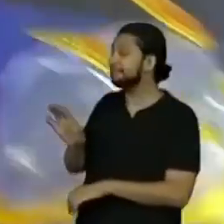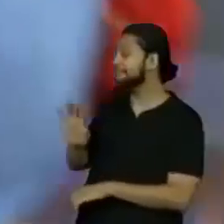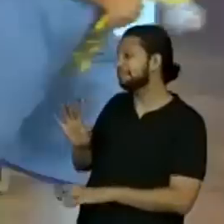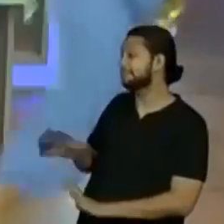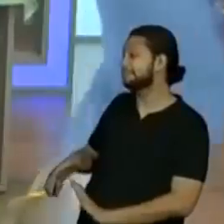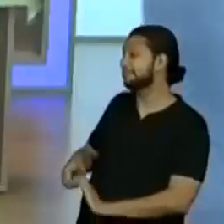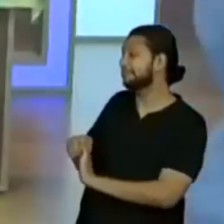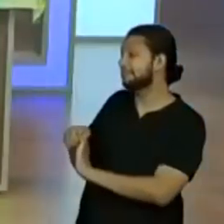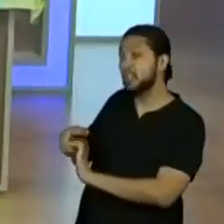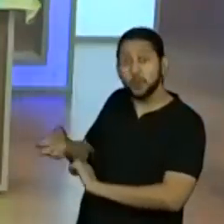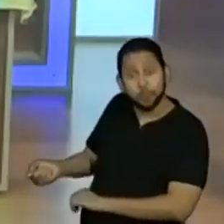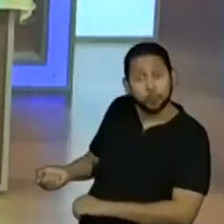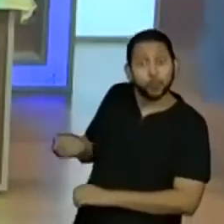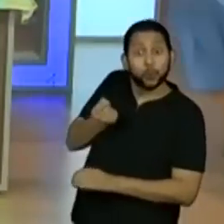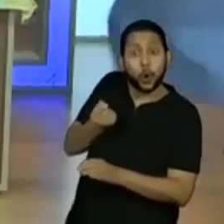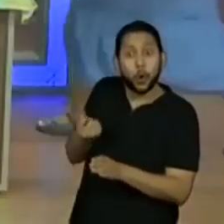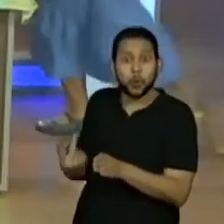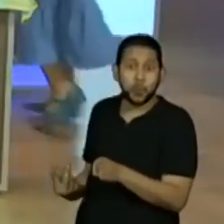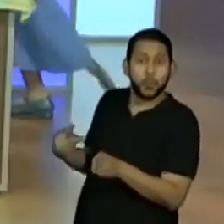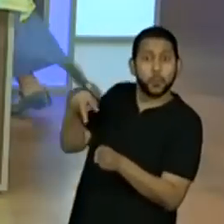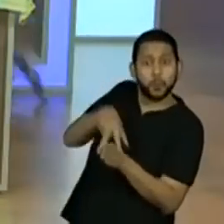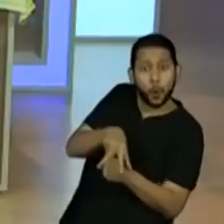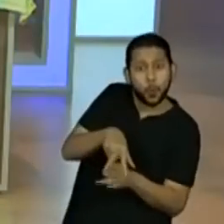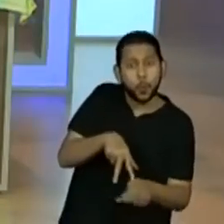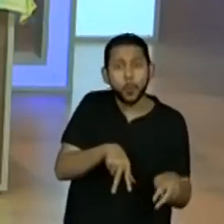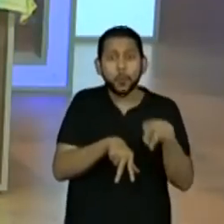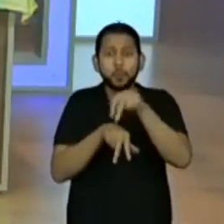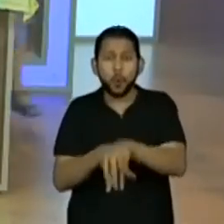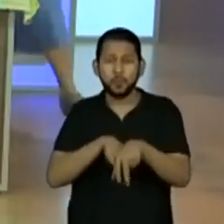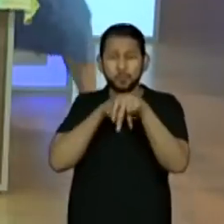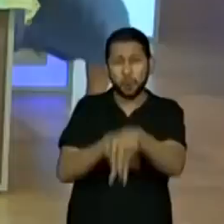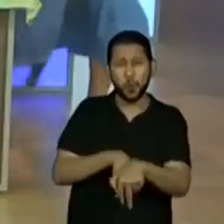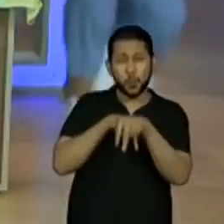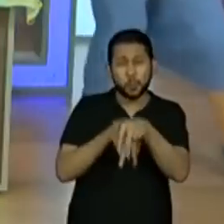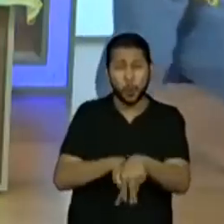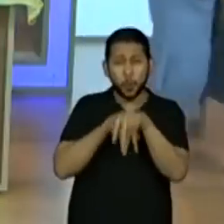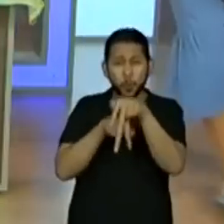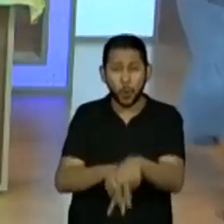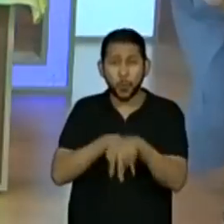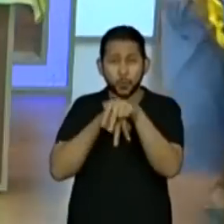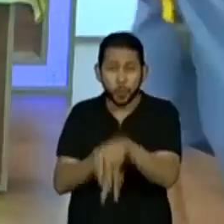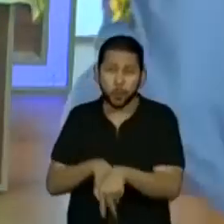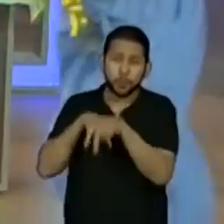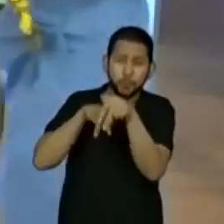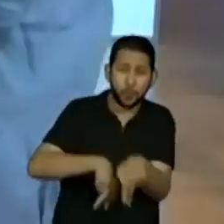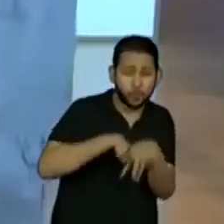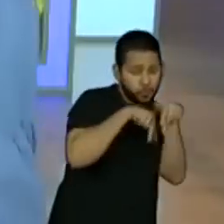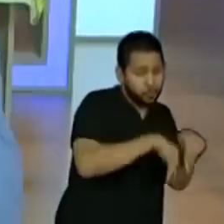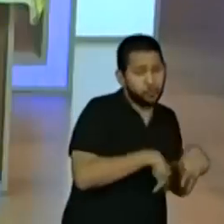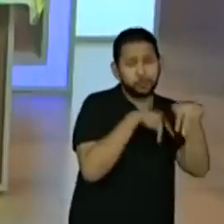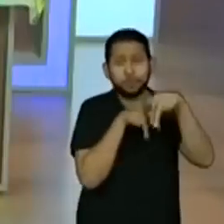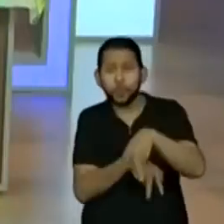e saíram desembessadamente. Potof, potof, potof, tem uma macieira aqui, eu volto. Potof, potof, potof,